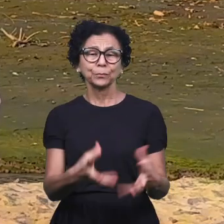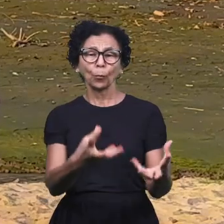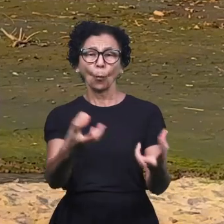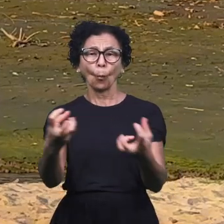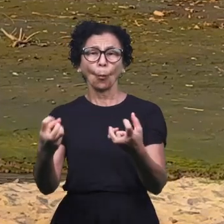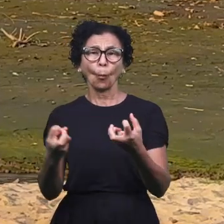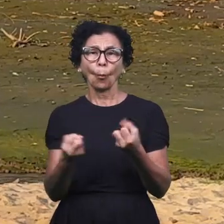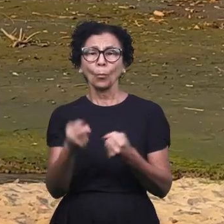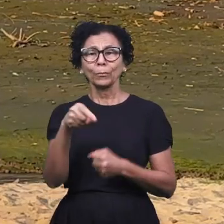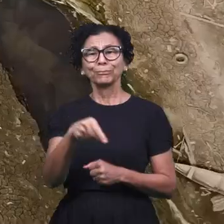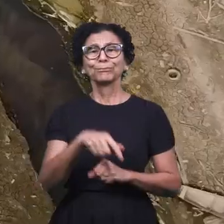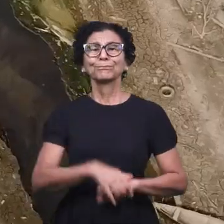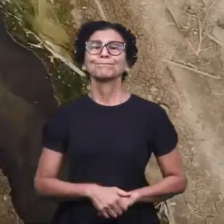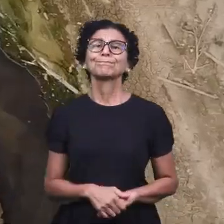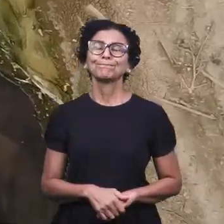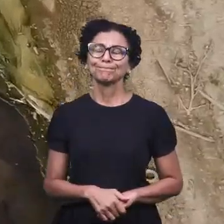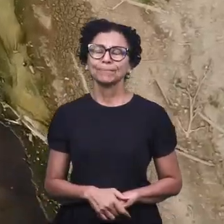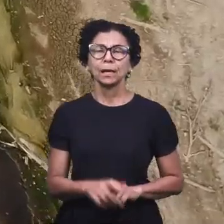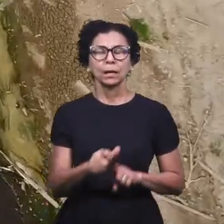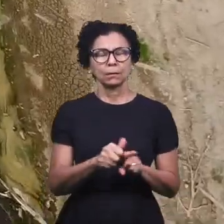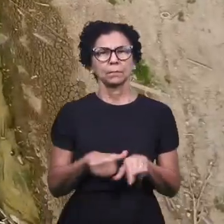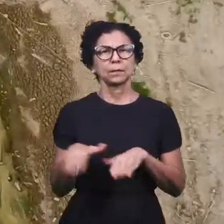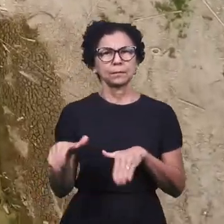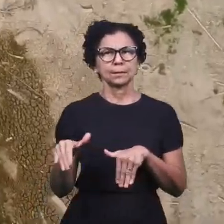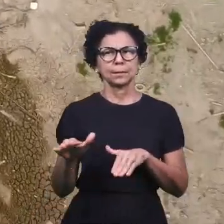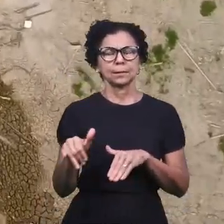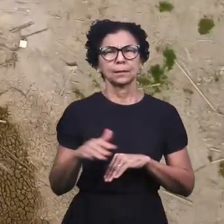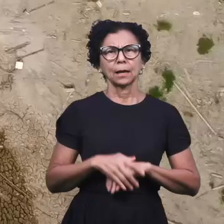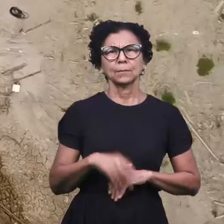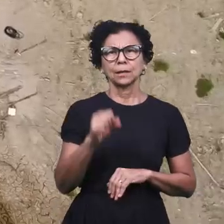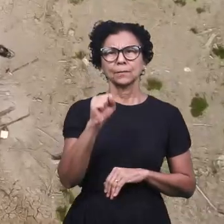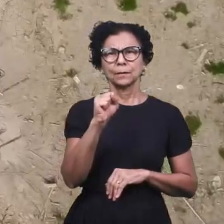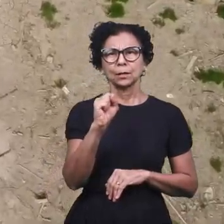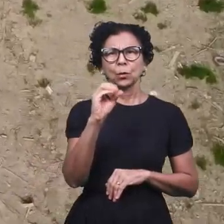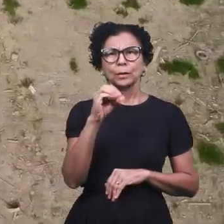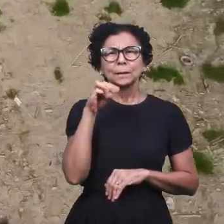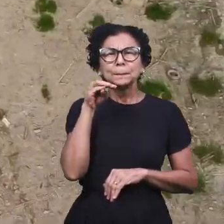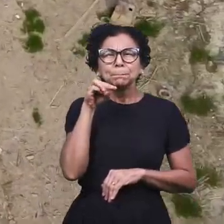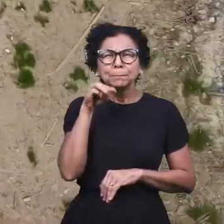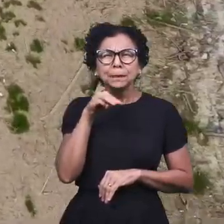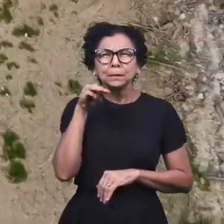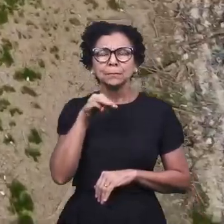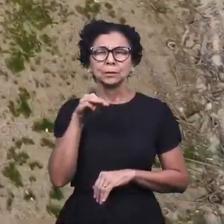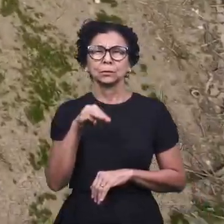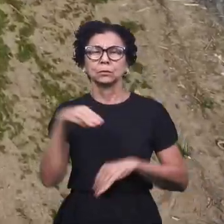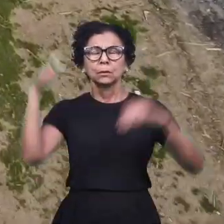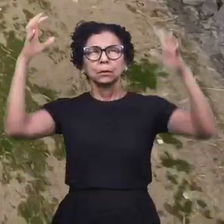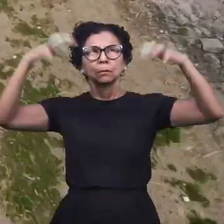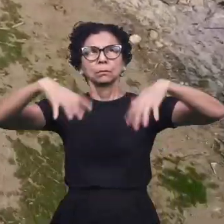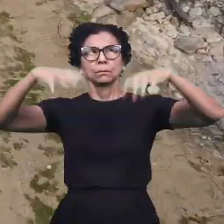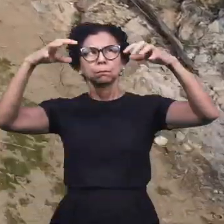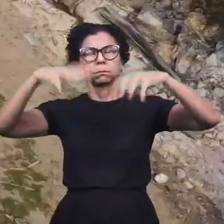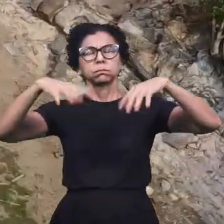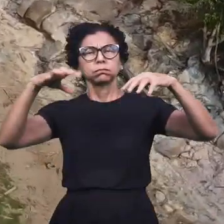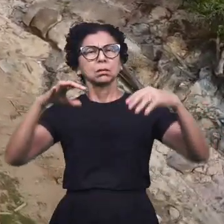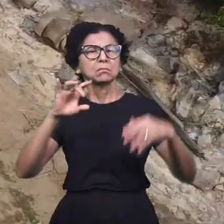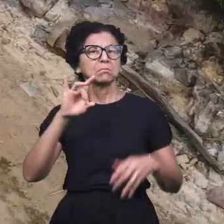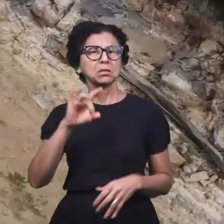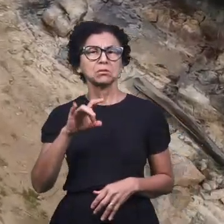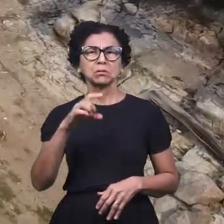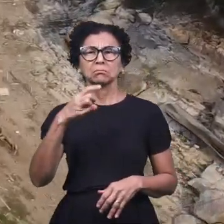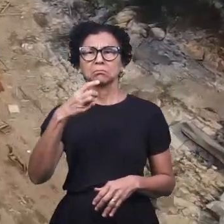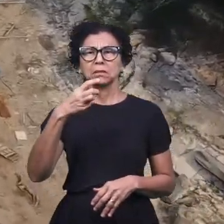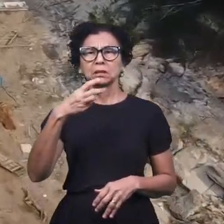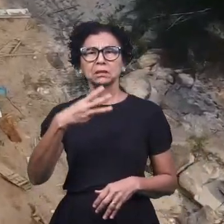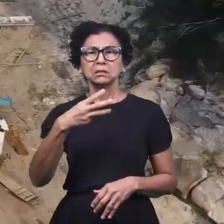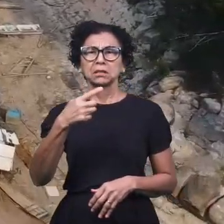seca na bacia amazônica. No mês de setembro era esperado 80 milímetros de chuva. E, na verdade, só tivemos entre 37 e